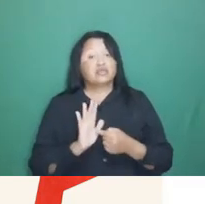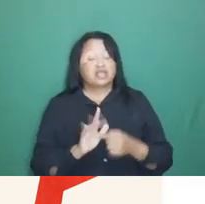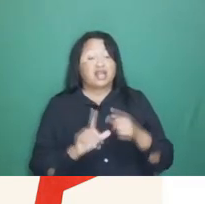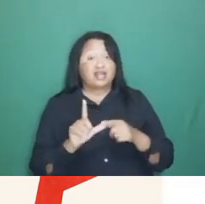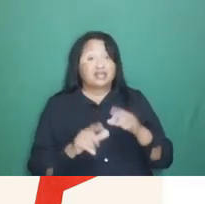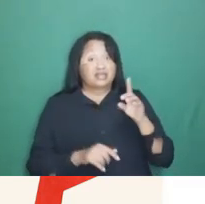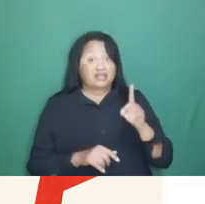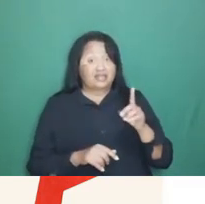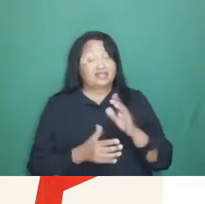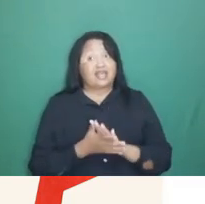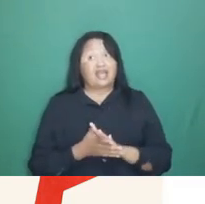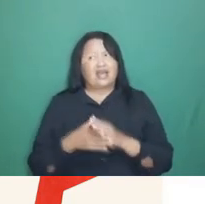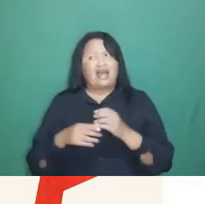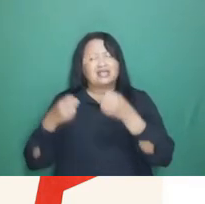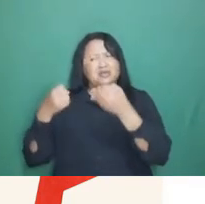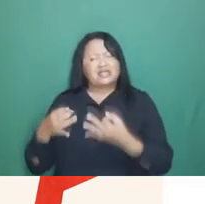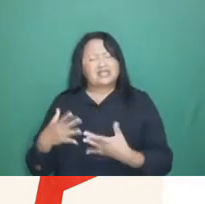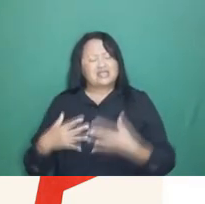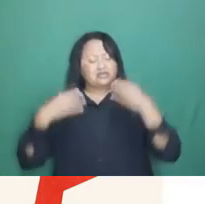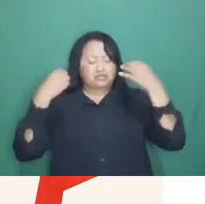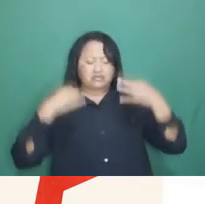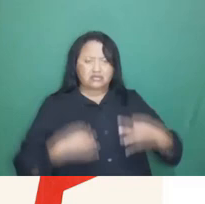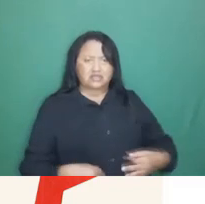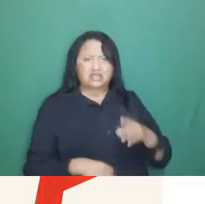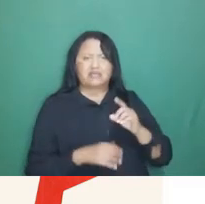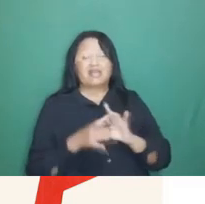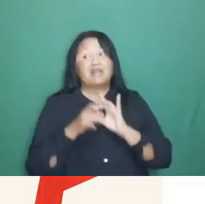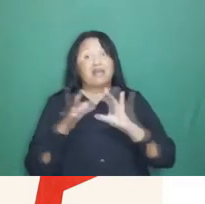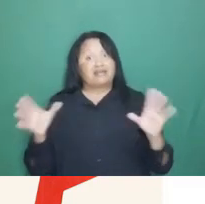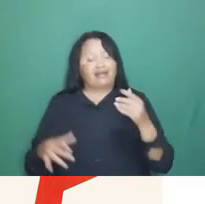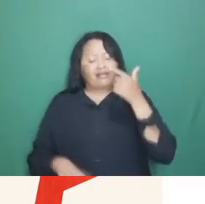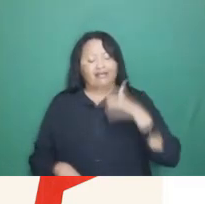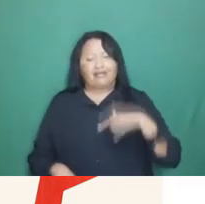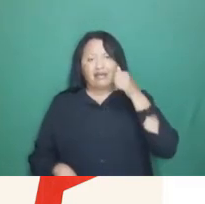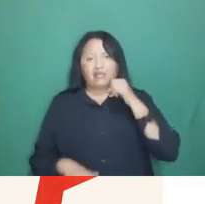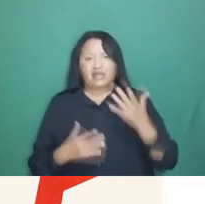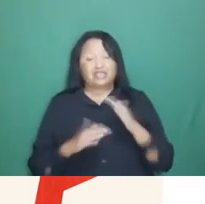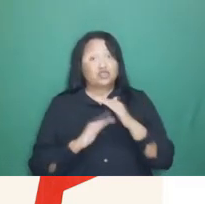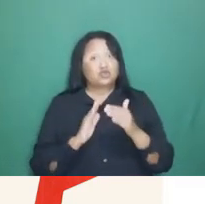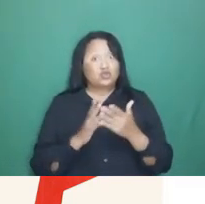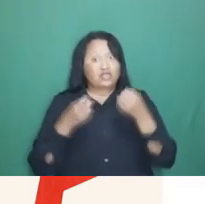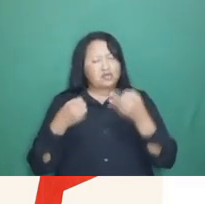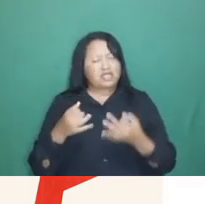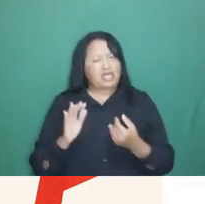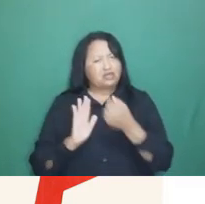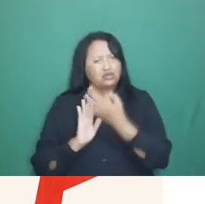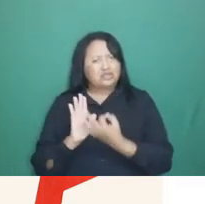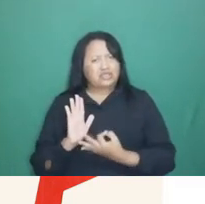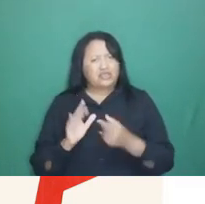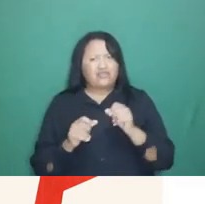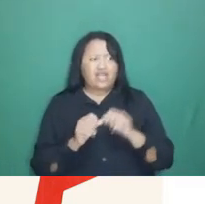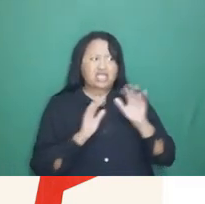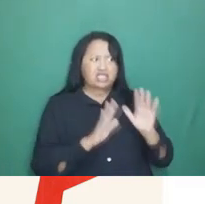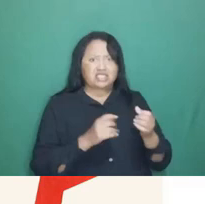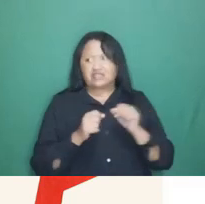a concepção de dama é algo que imprime mais liberdade e a mulher vocês acham que tudo que está sendo dito aí faça isso seja